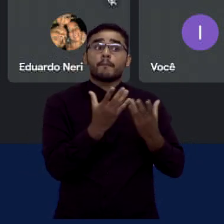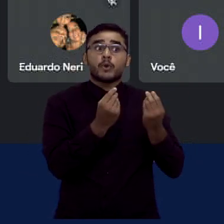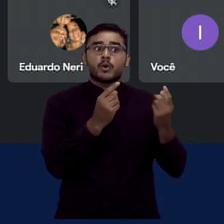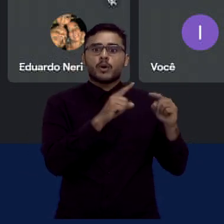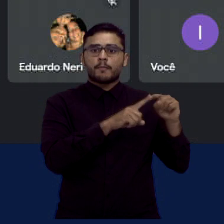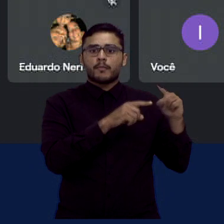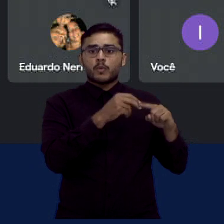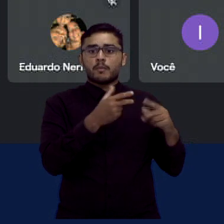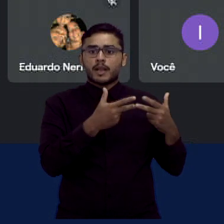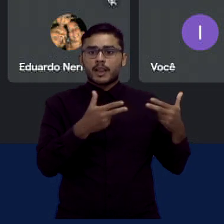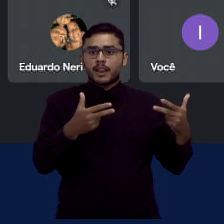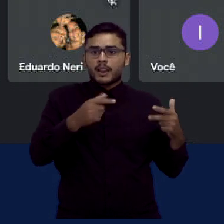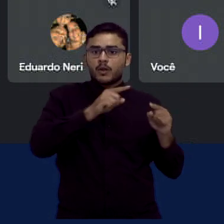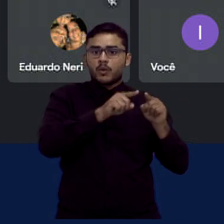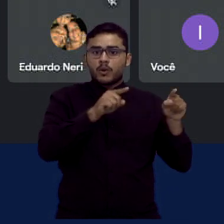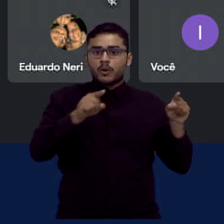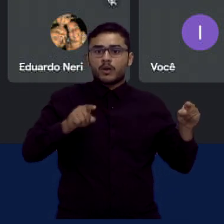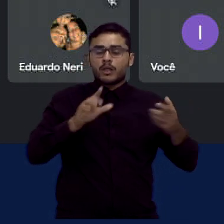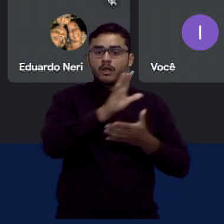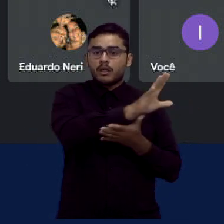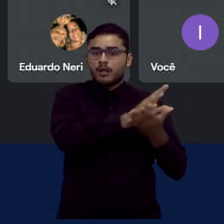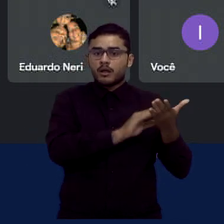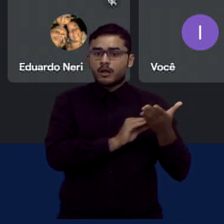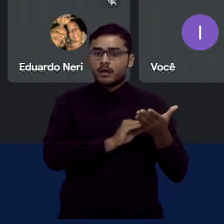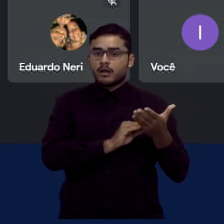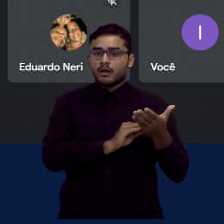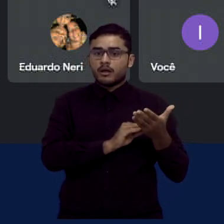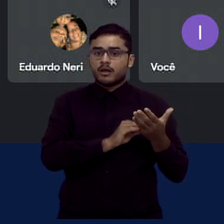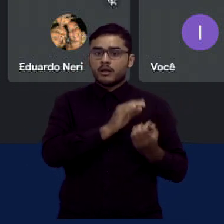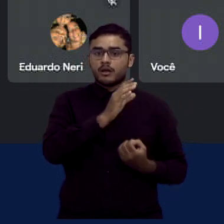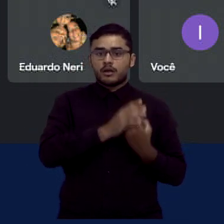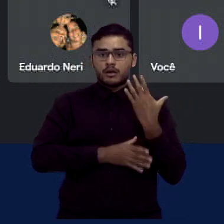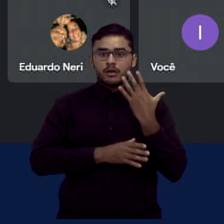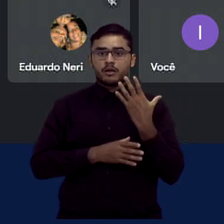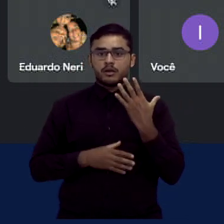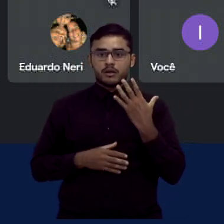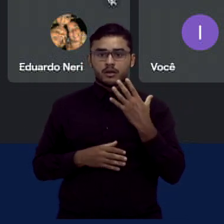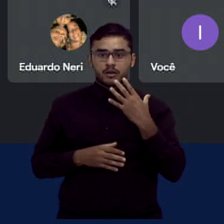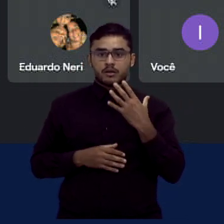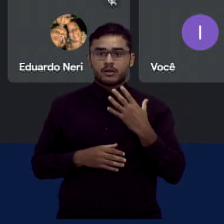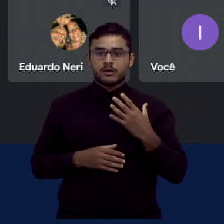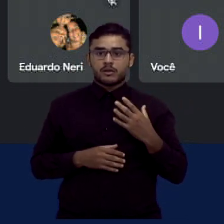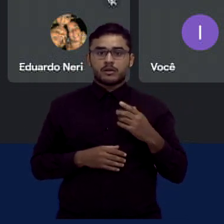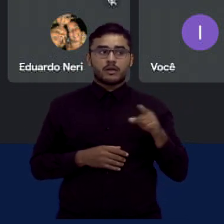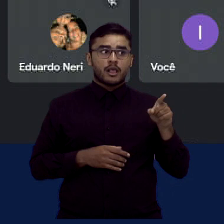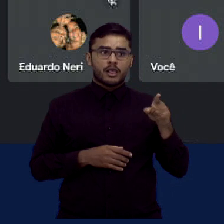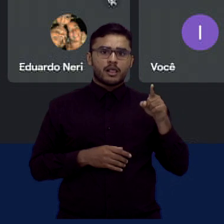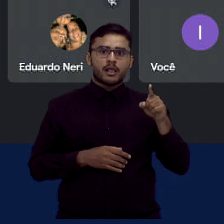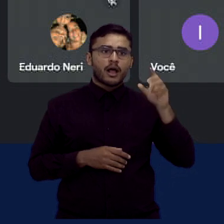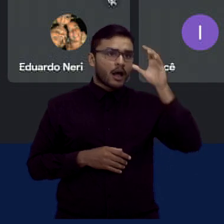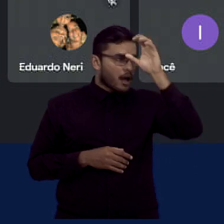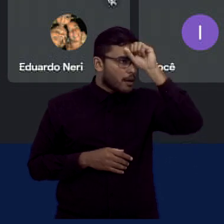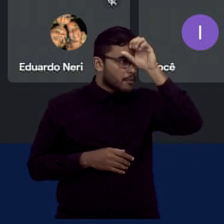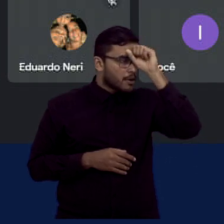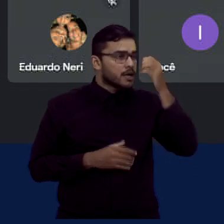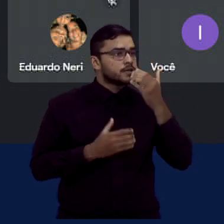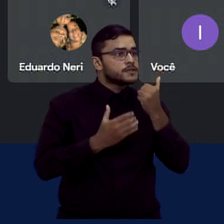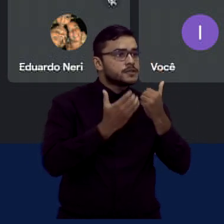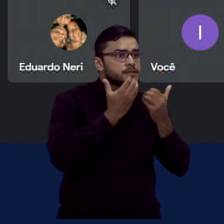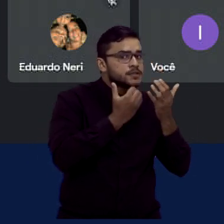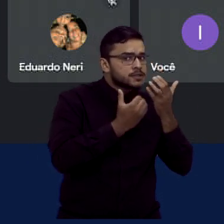outras pessoas para criar o seu novo. Ela não está aprendendo com essas pessoas. Ela